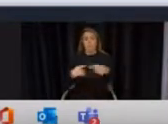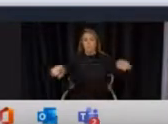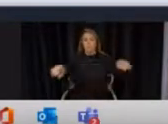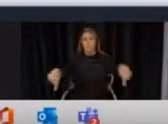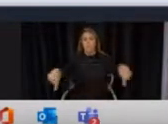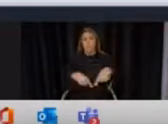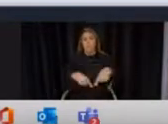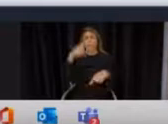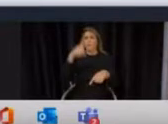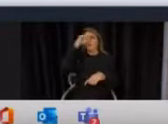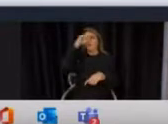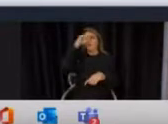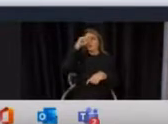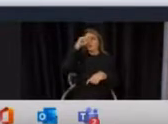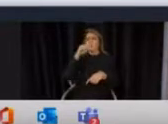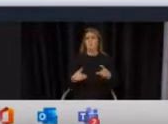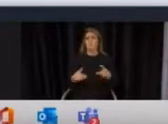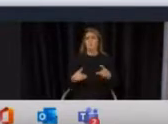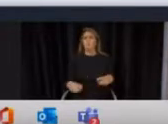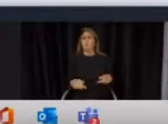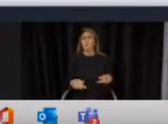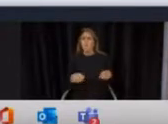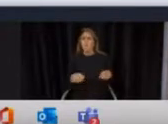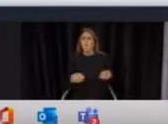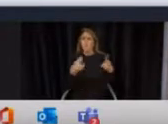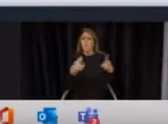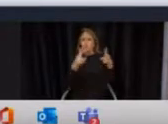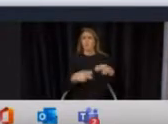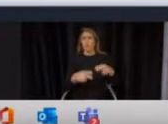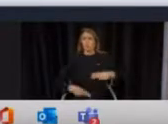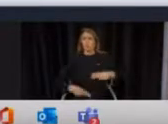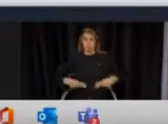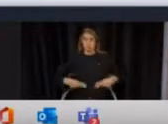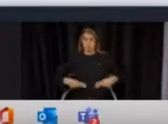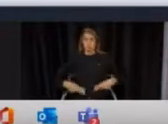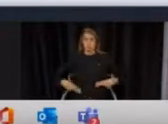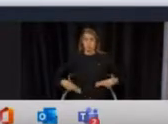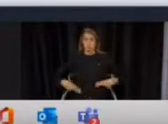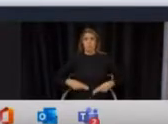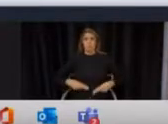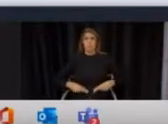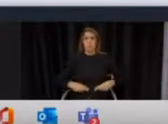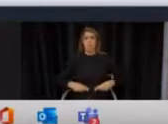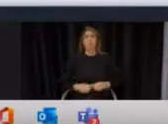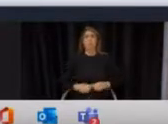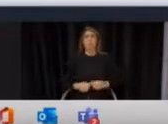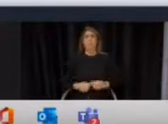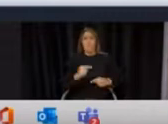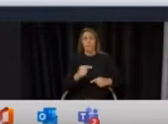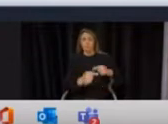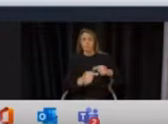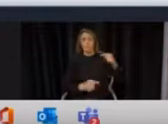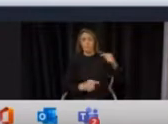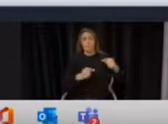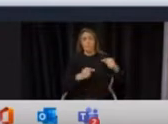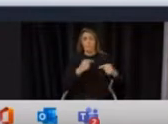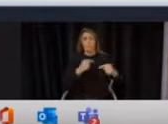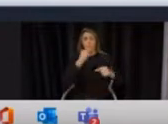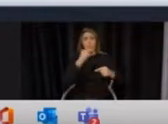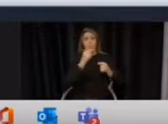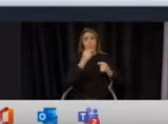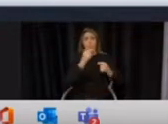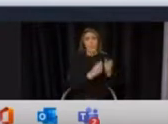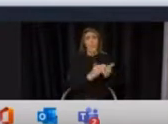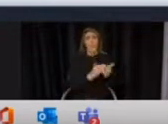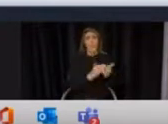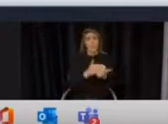dos órgãos, finaliza nos transplantes. A gente fala que isso é um ciclo, que tem início e término na